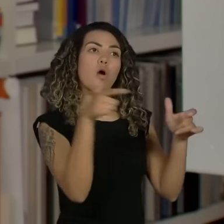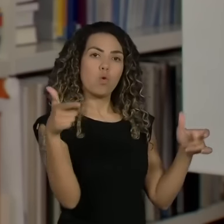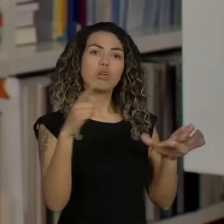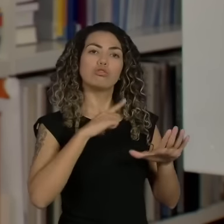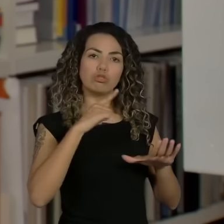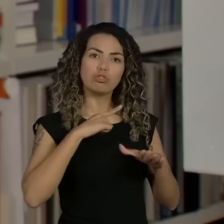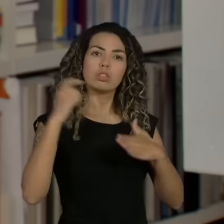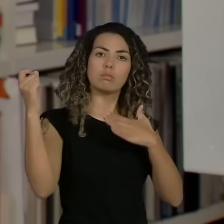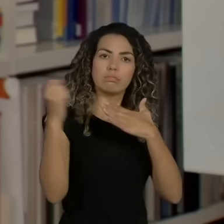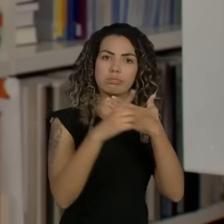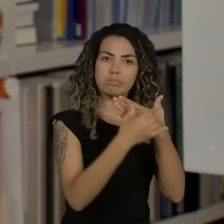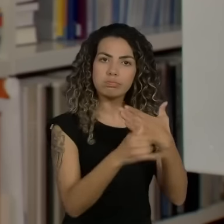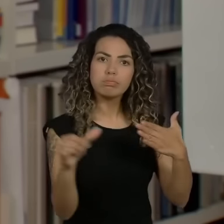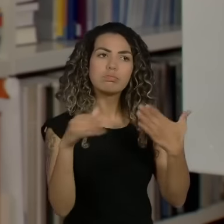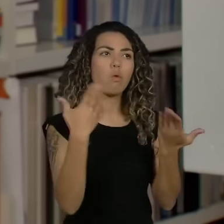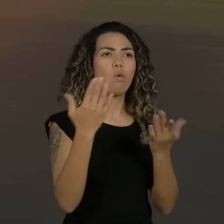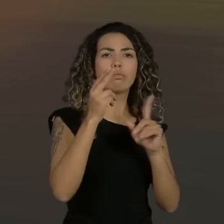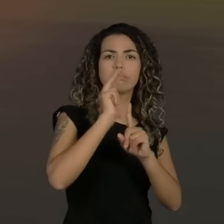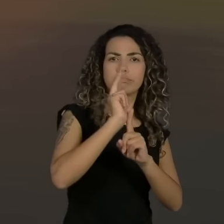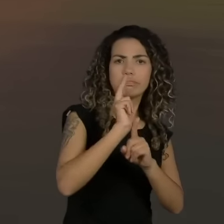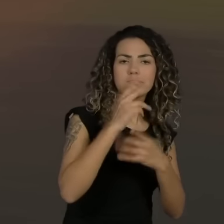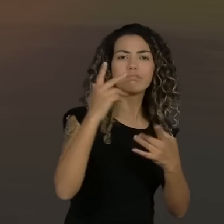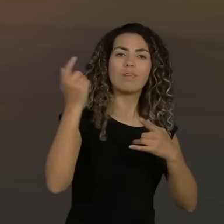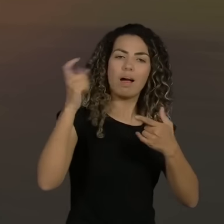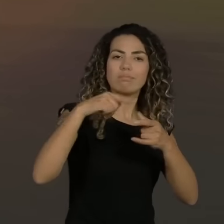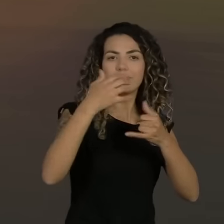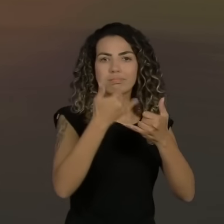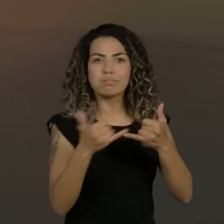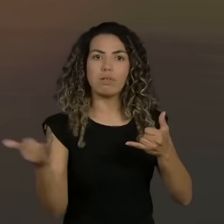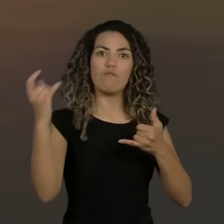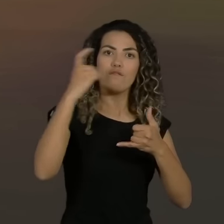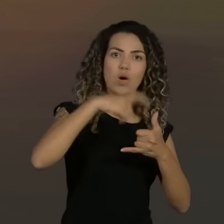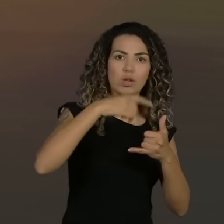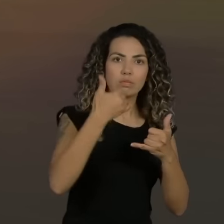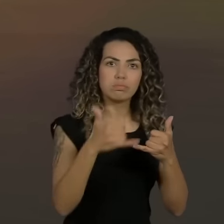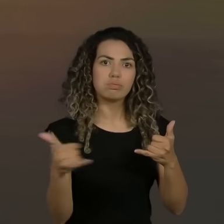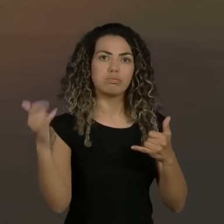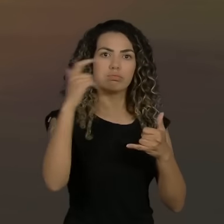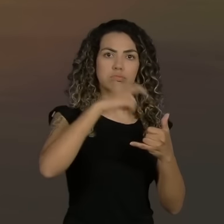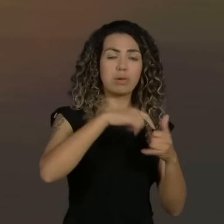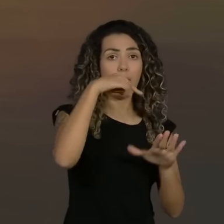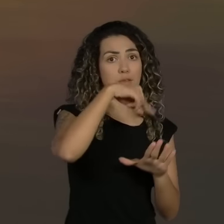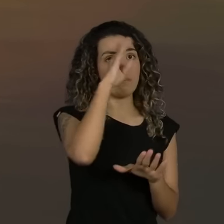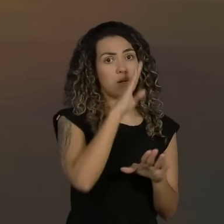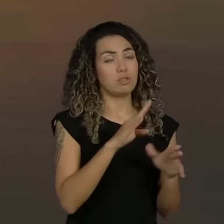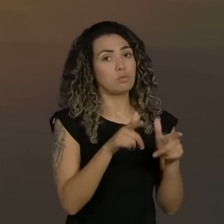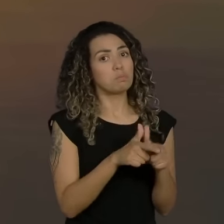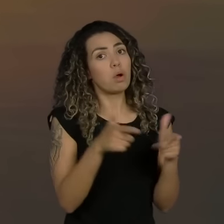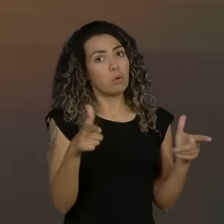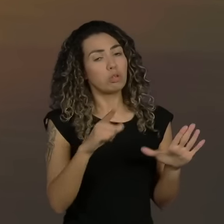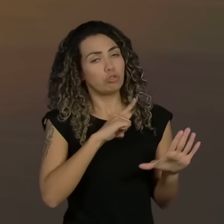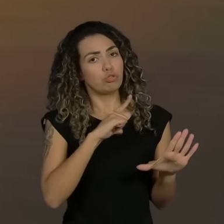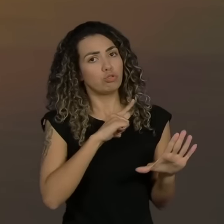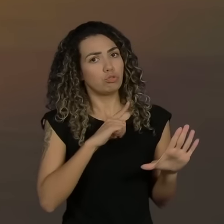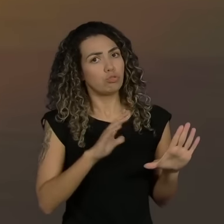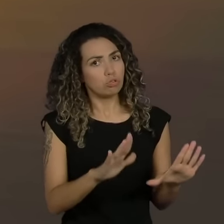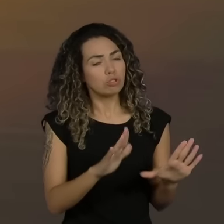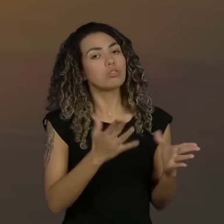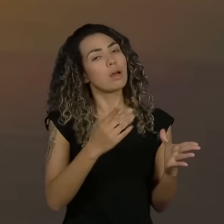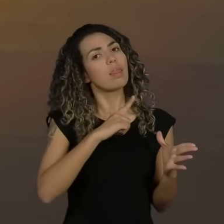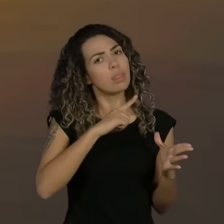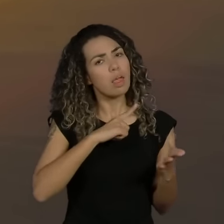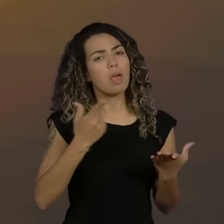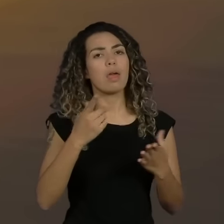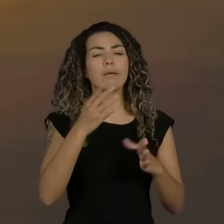renováveis e também é uma grande economia. Nós fizemos um longo processo, tanto com os